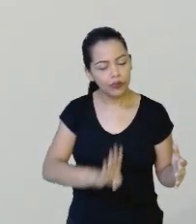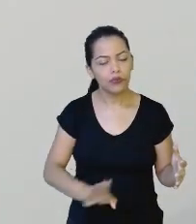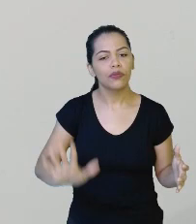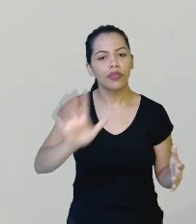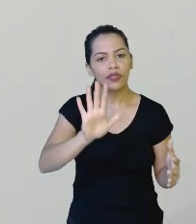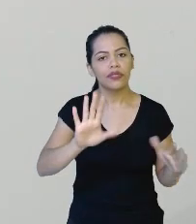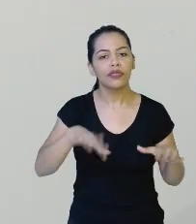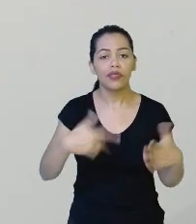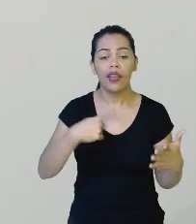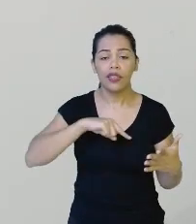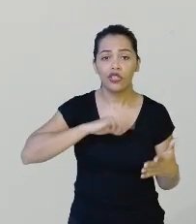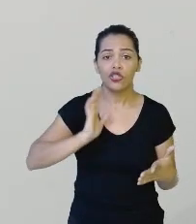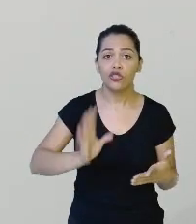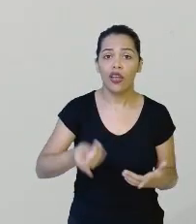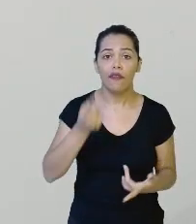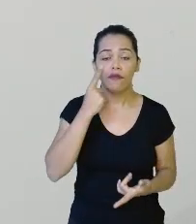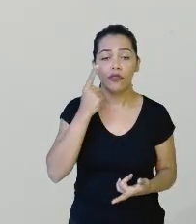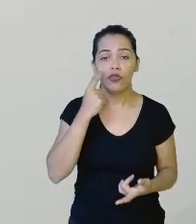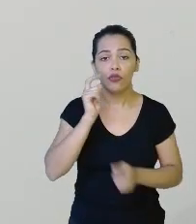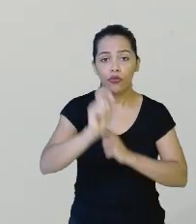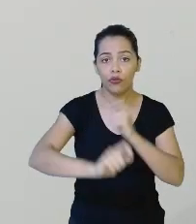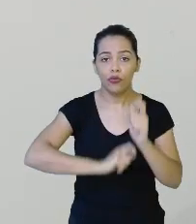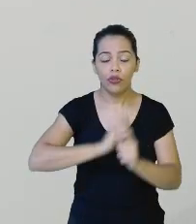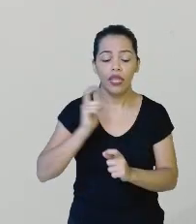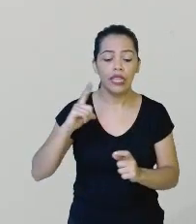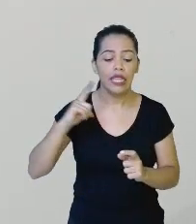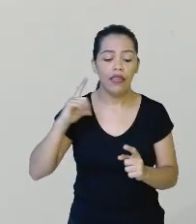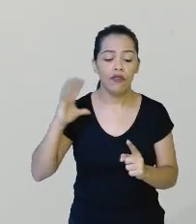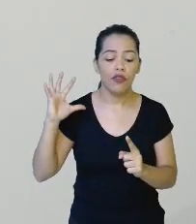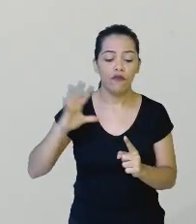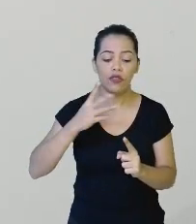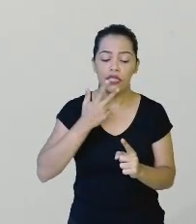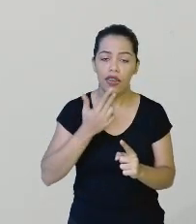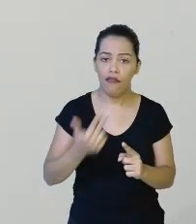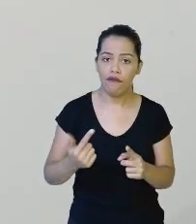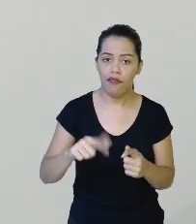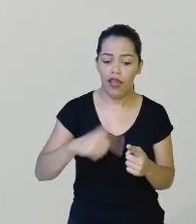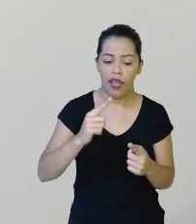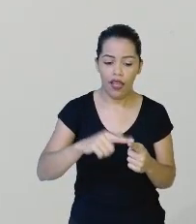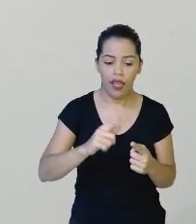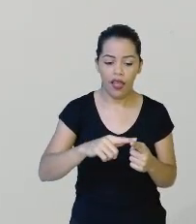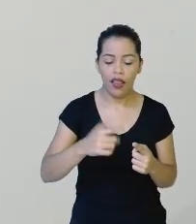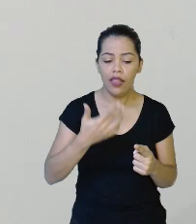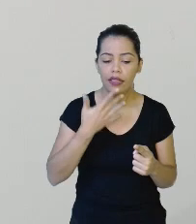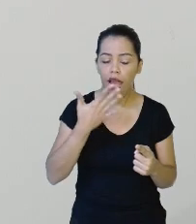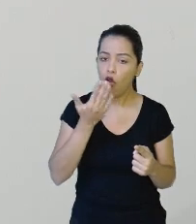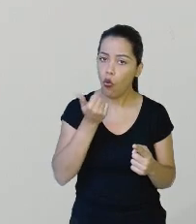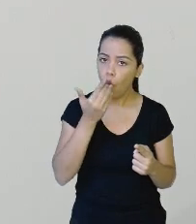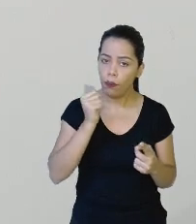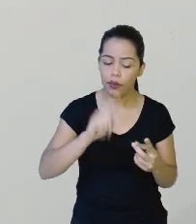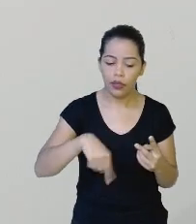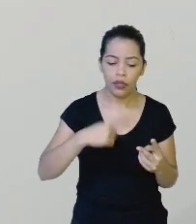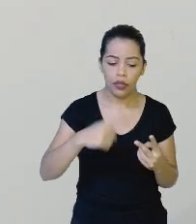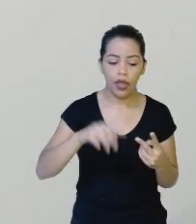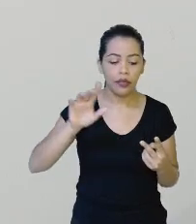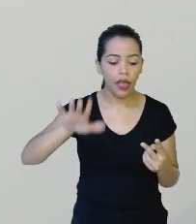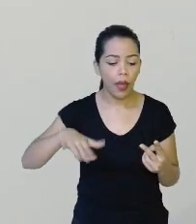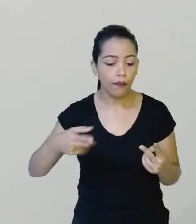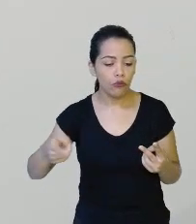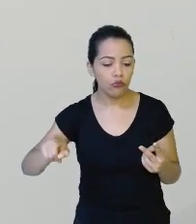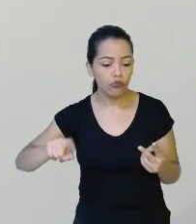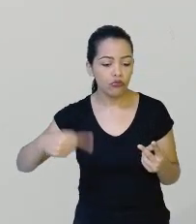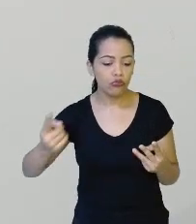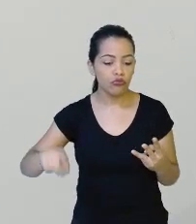Então a gente já viu aí que eles tiveram influência na fala, na comida, né, na música, nos